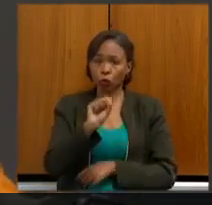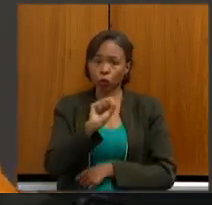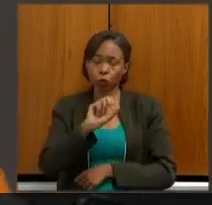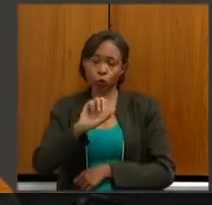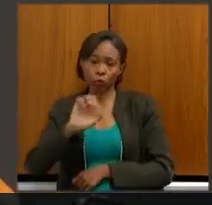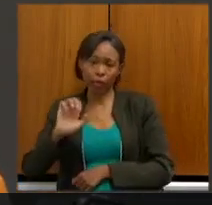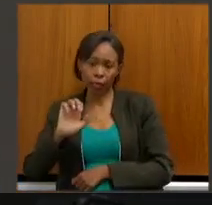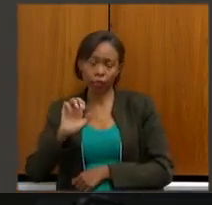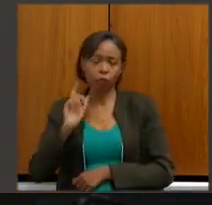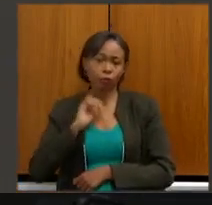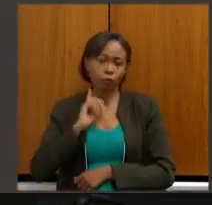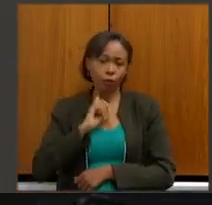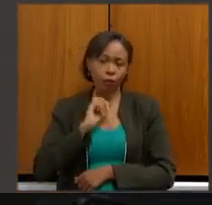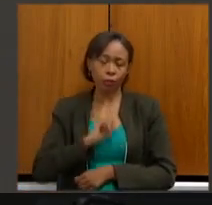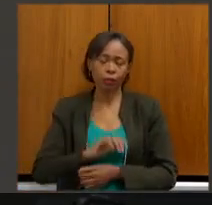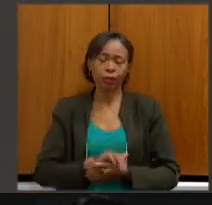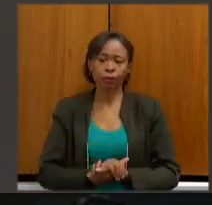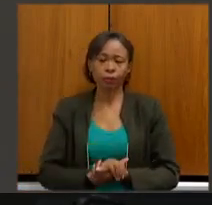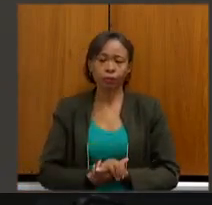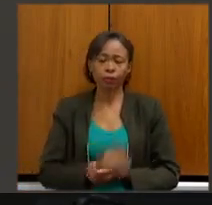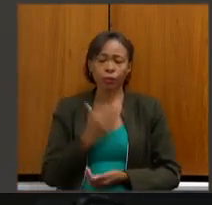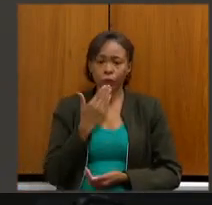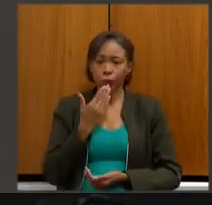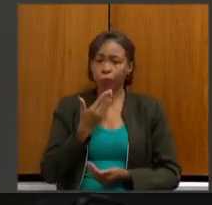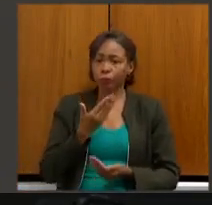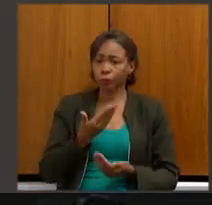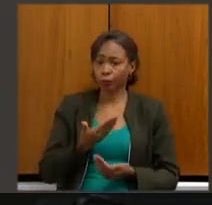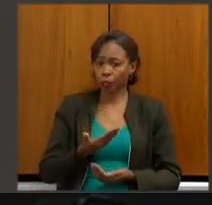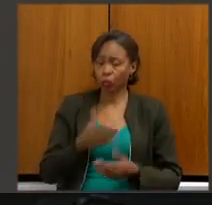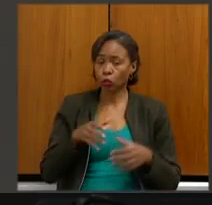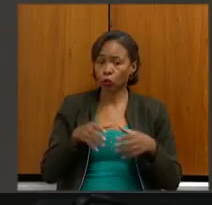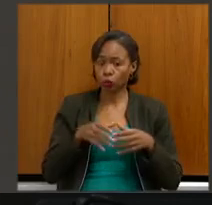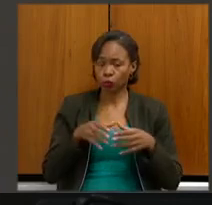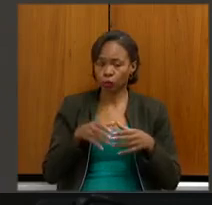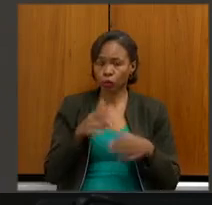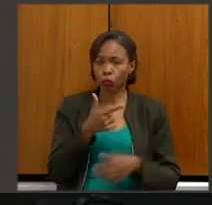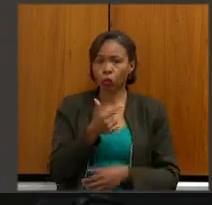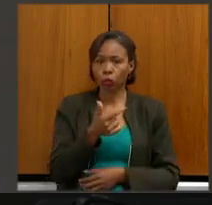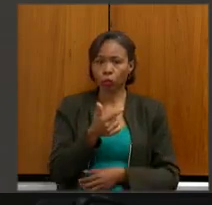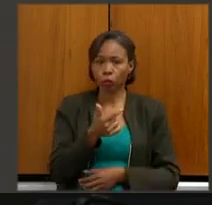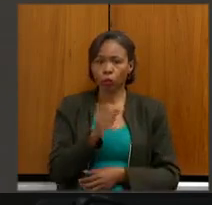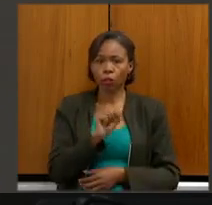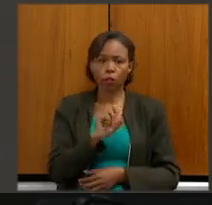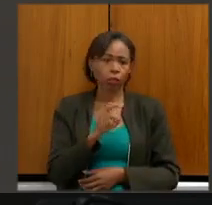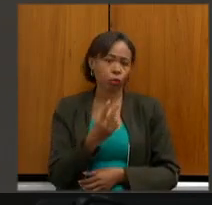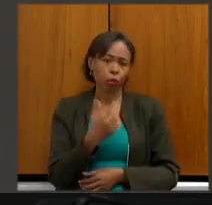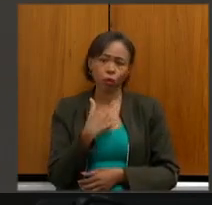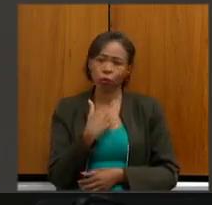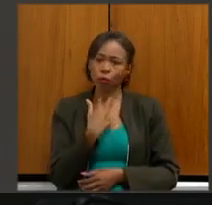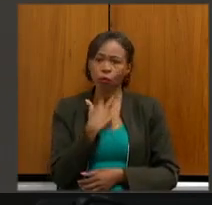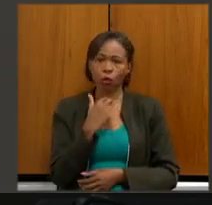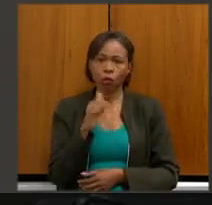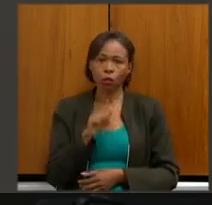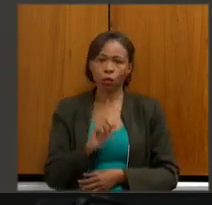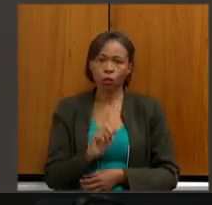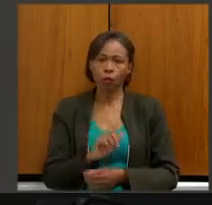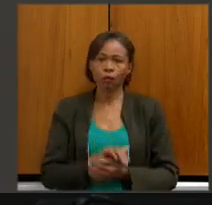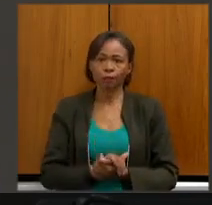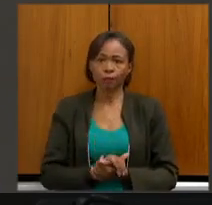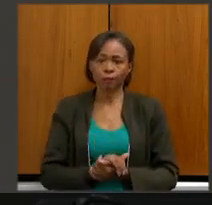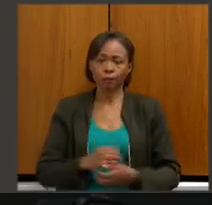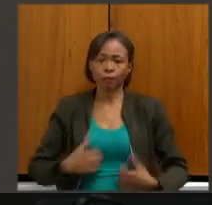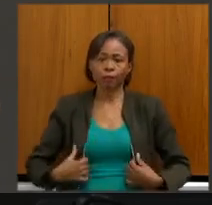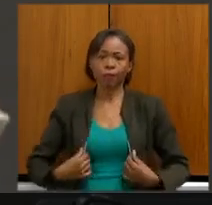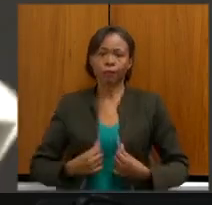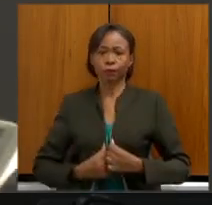requerimento de comissão 12092 Red Esse eu não posso fazê-lo eu também assim